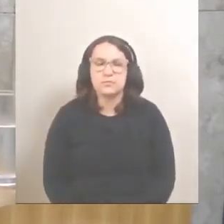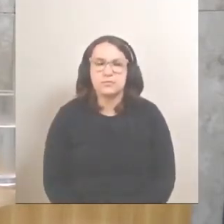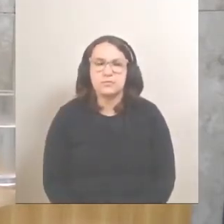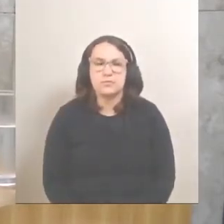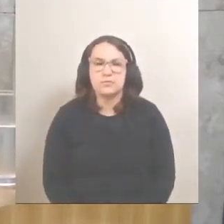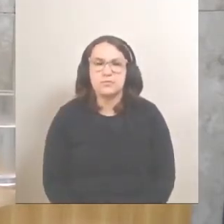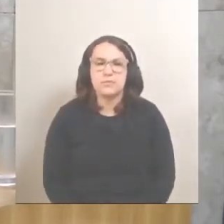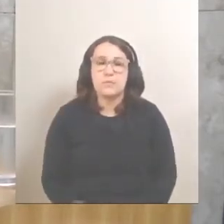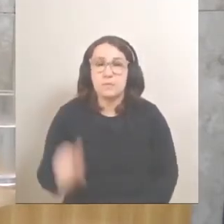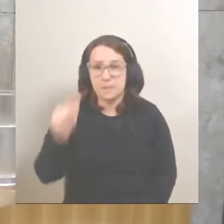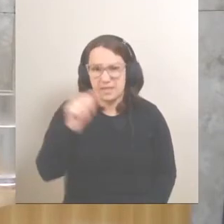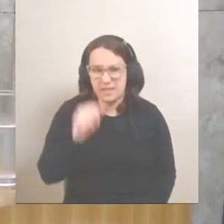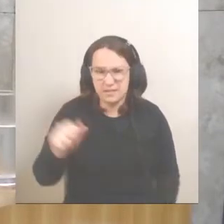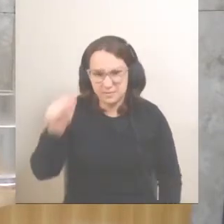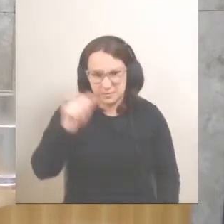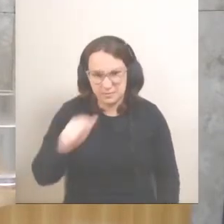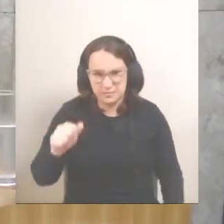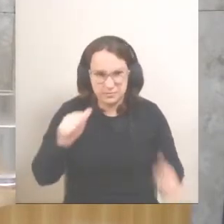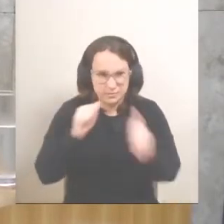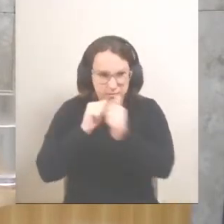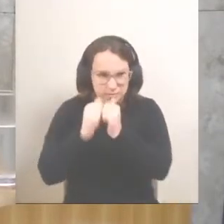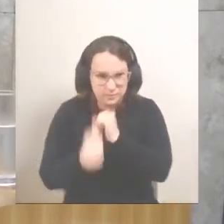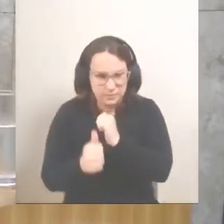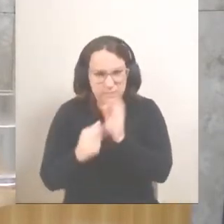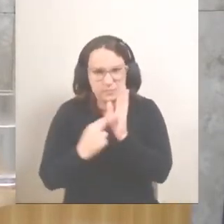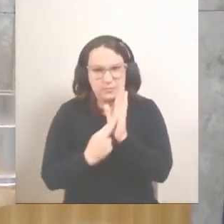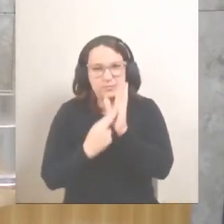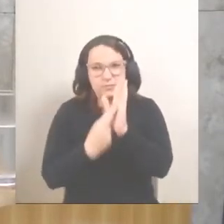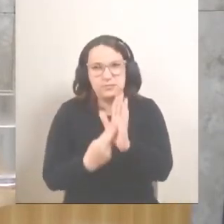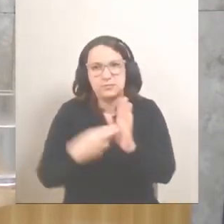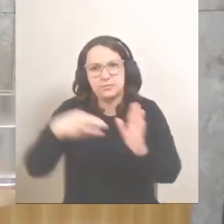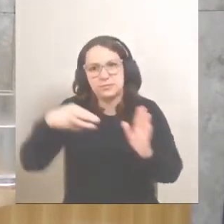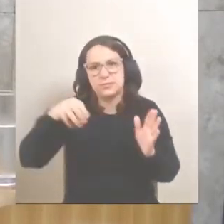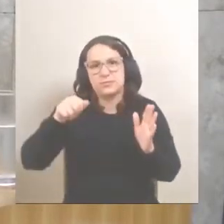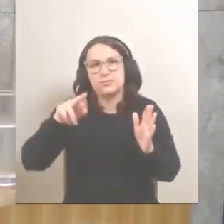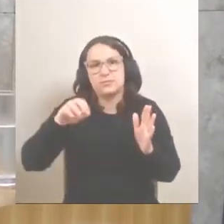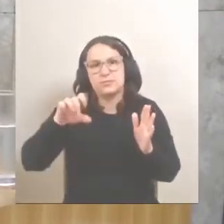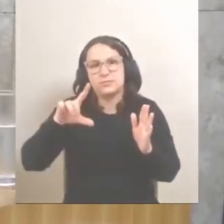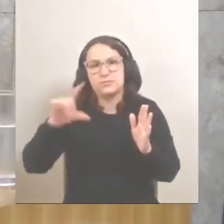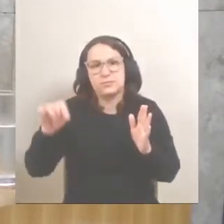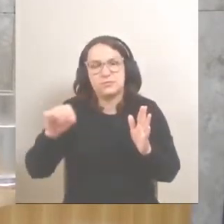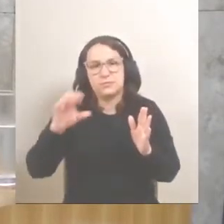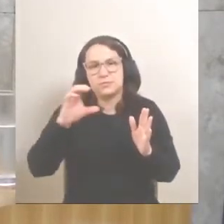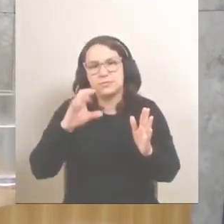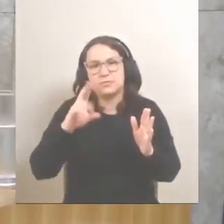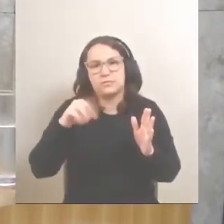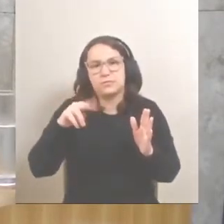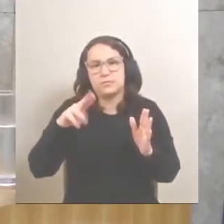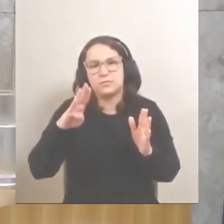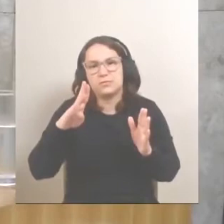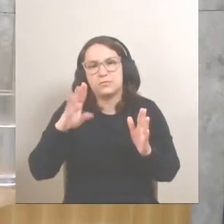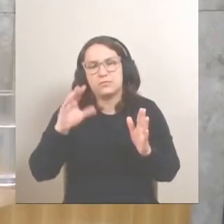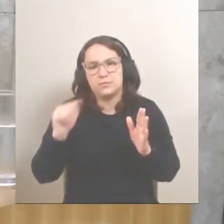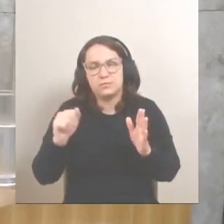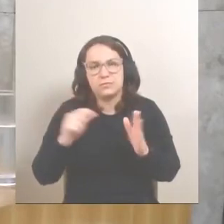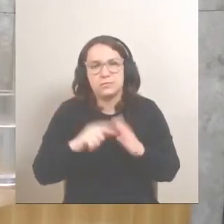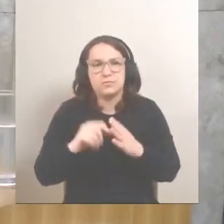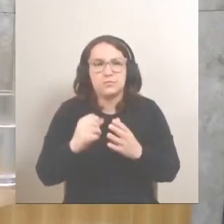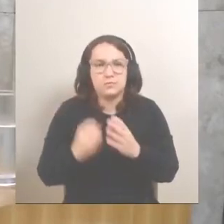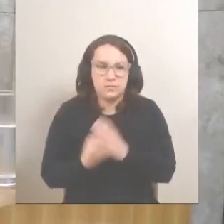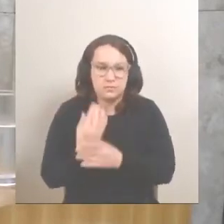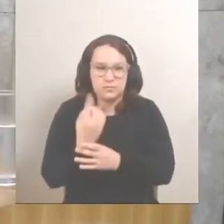A Associação Atlético Açucena, apresentado por Marcelo da Conceição Cumbuca, clube fundado no ano